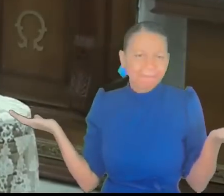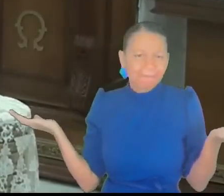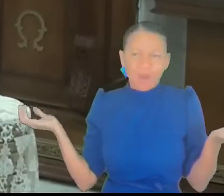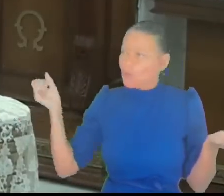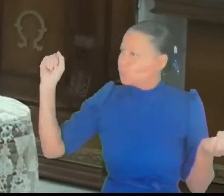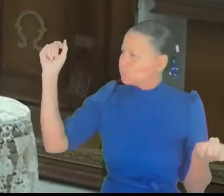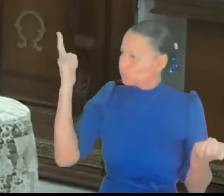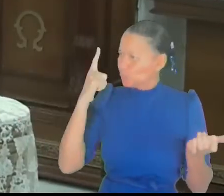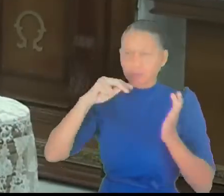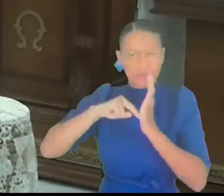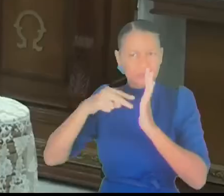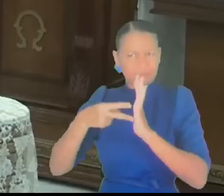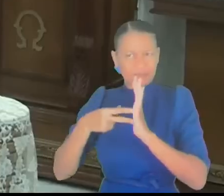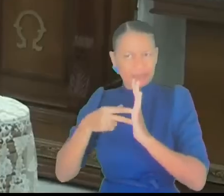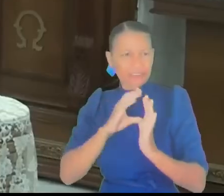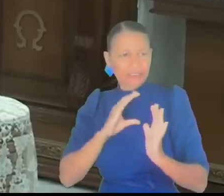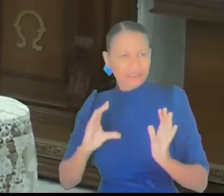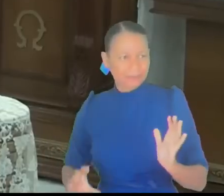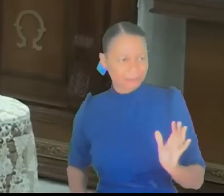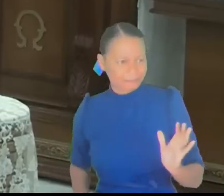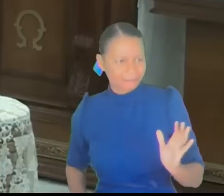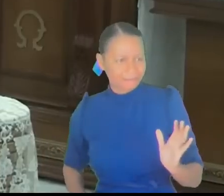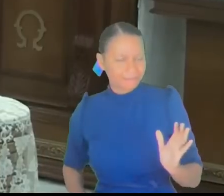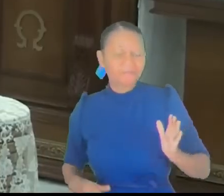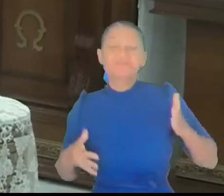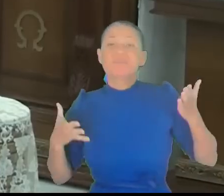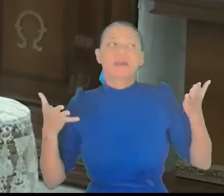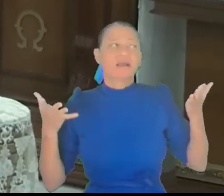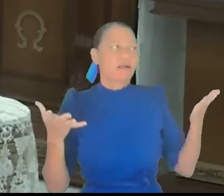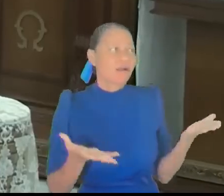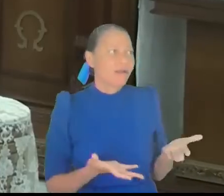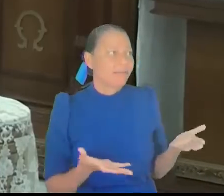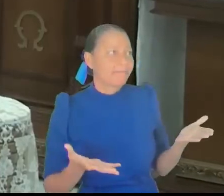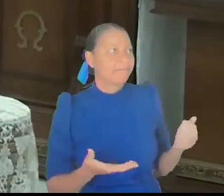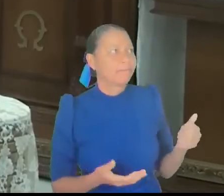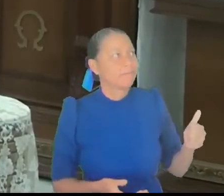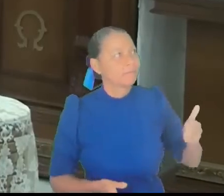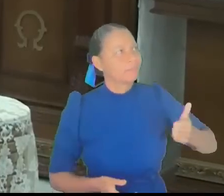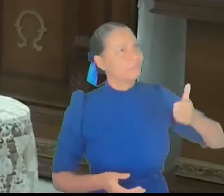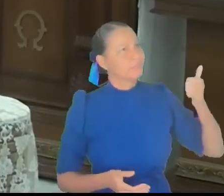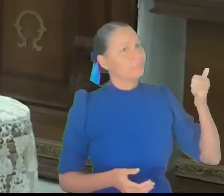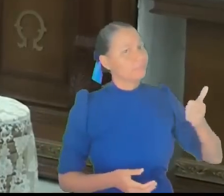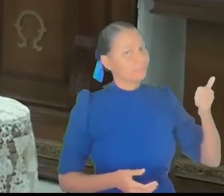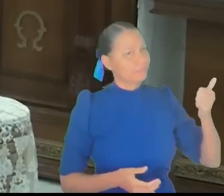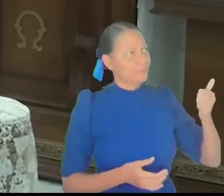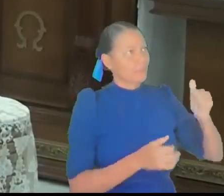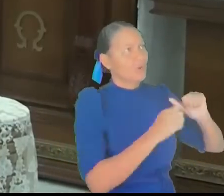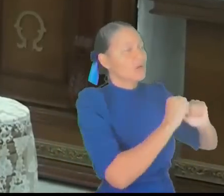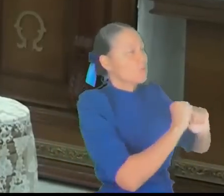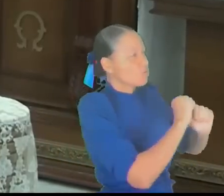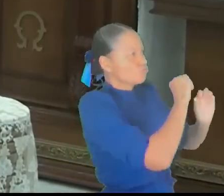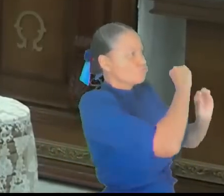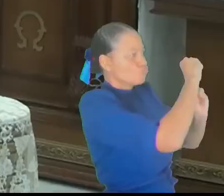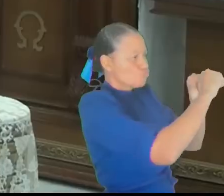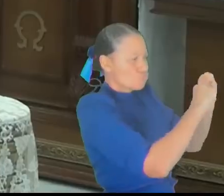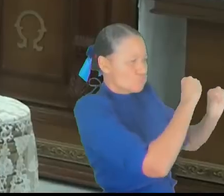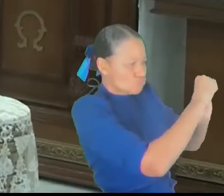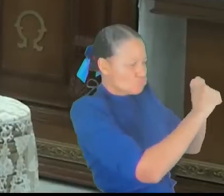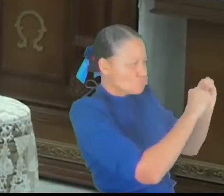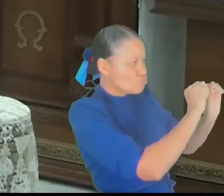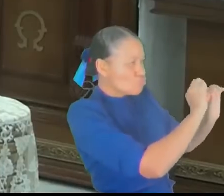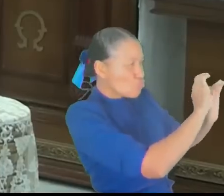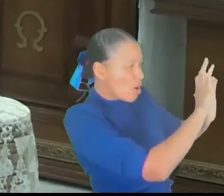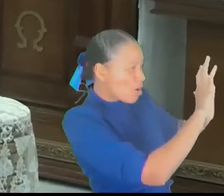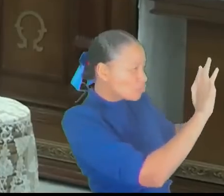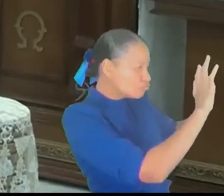Cristo. E agora a igreja aparece, primeiro aparece como a alva do dia, depois ela aparece como a lua,